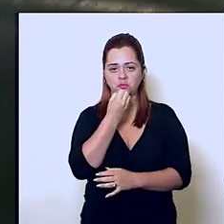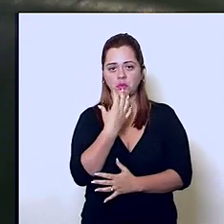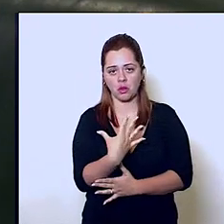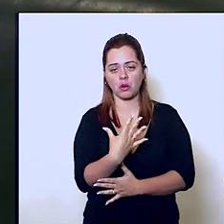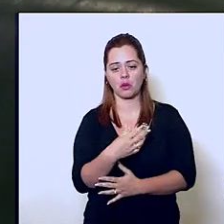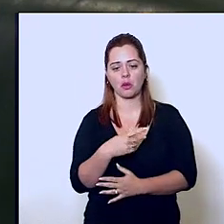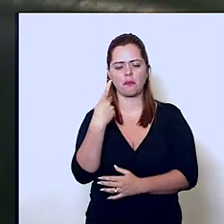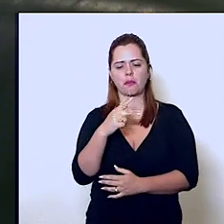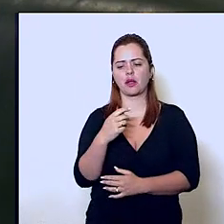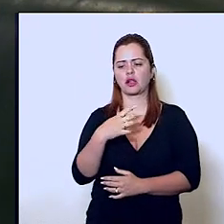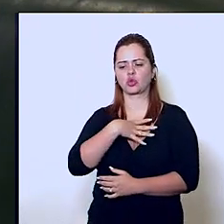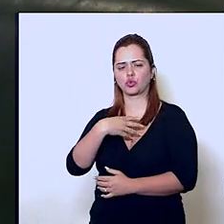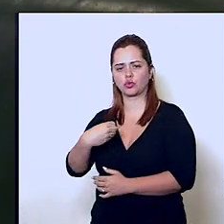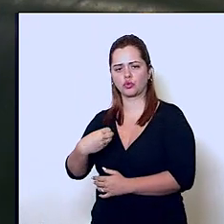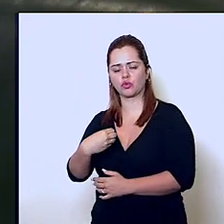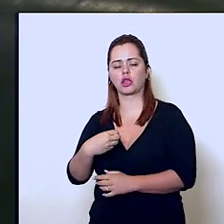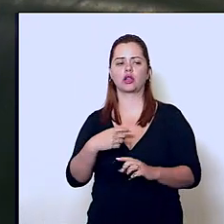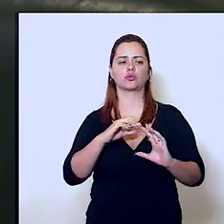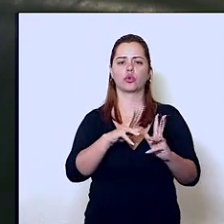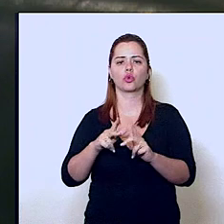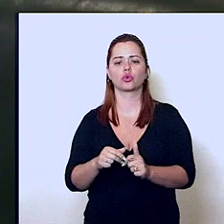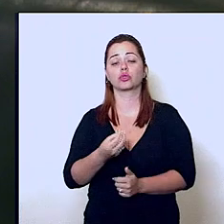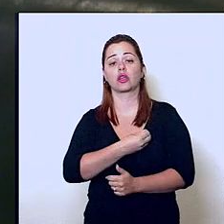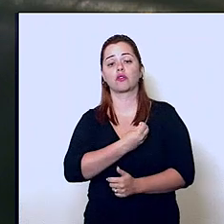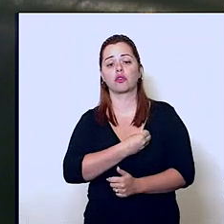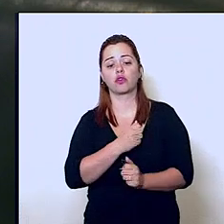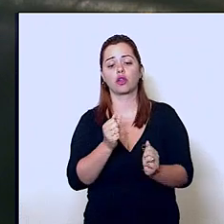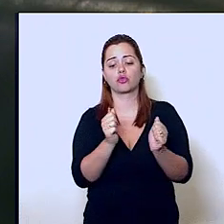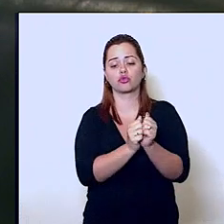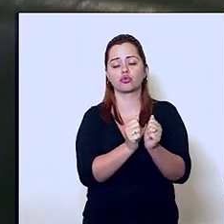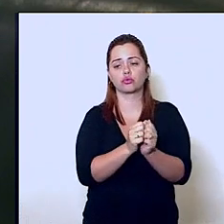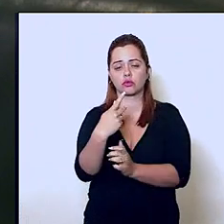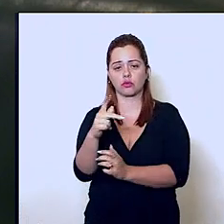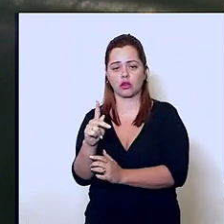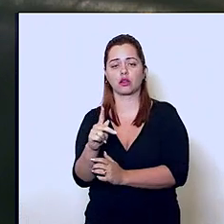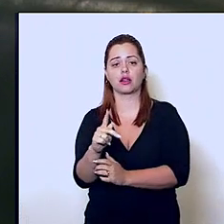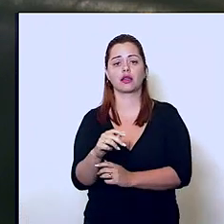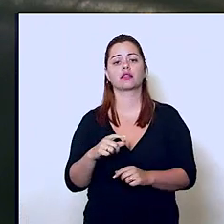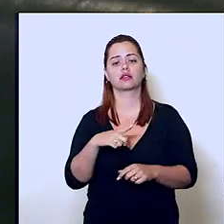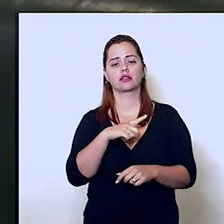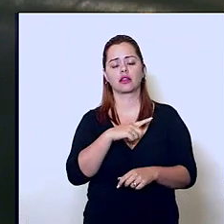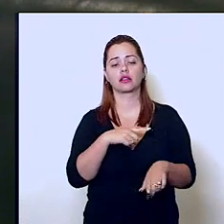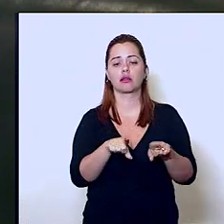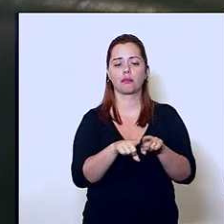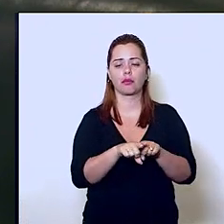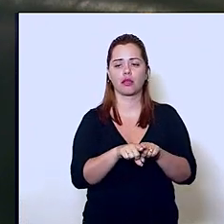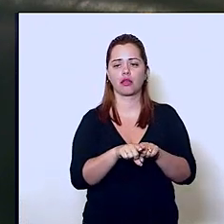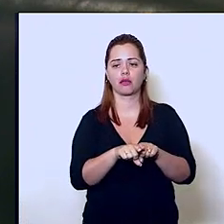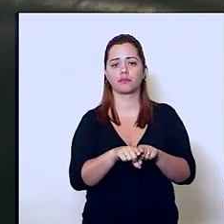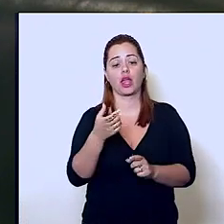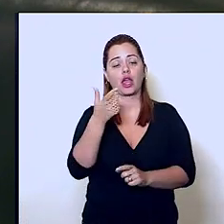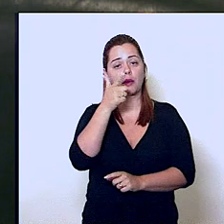Tota em especial, que tínhamos mais convivência aqui nesse período em Brasília, poder ter desfrutado dessa convivência, que, repito, em alguns